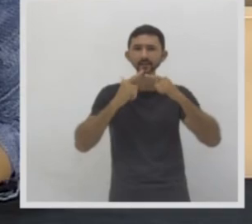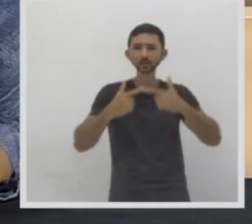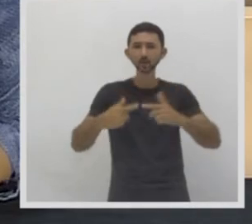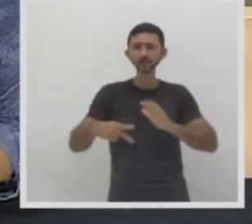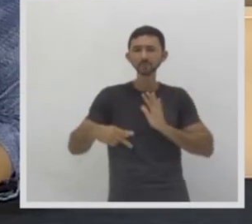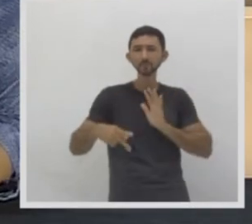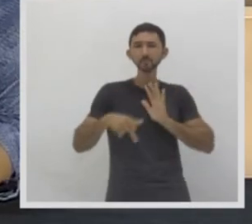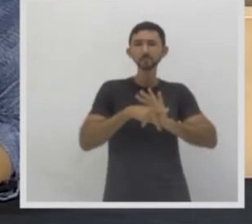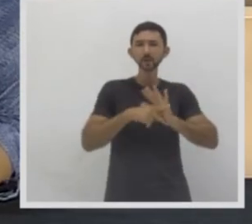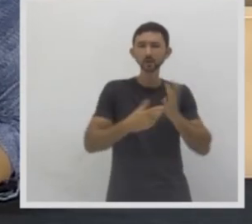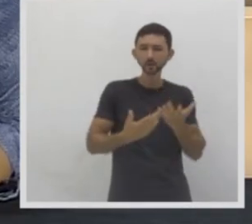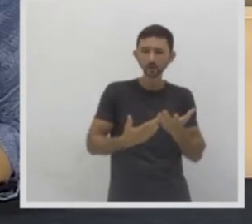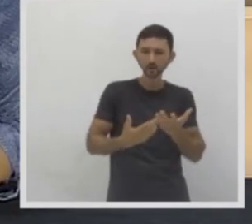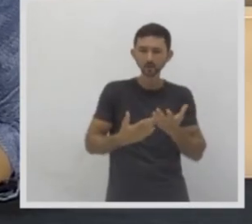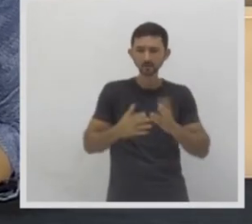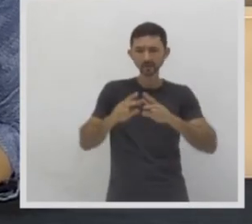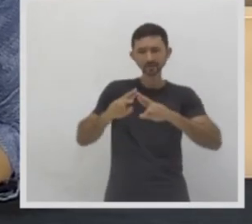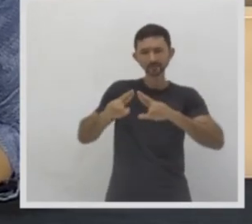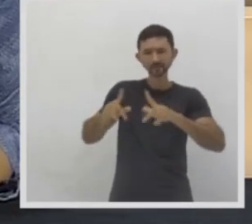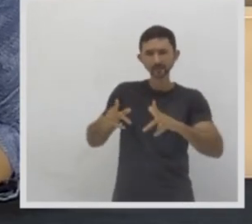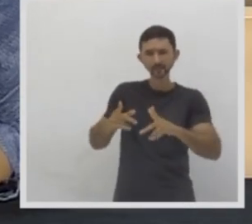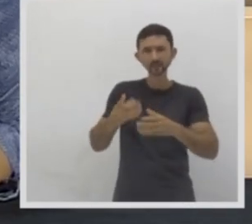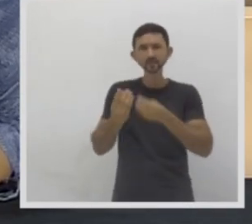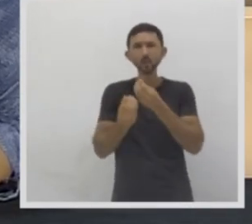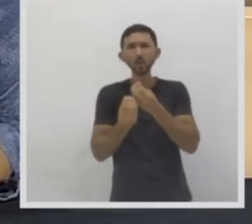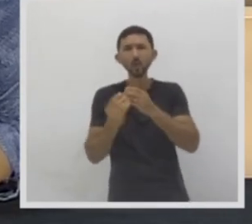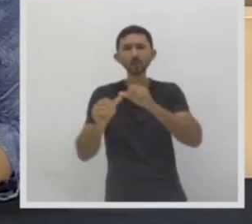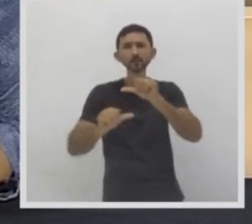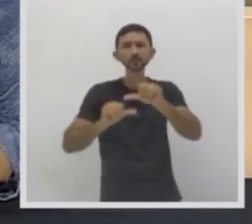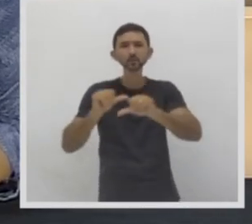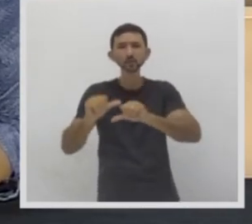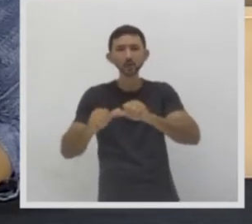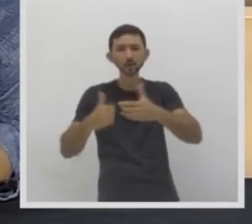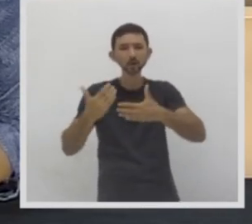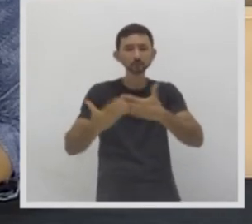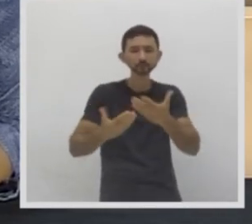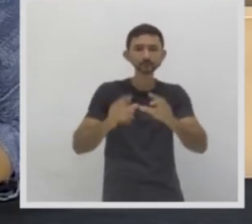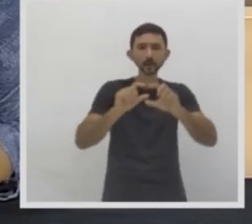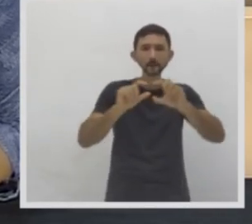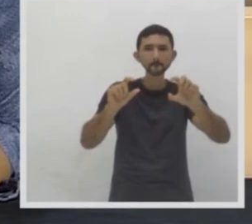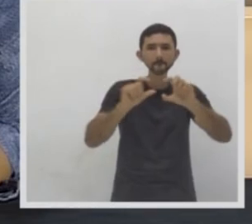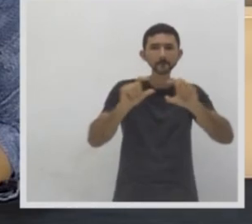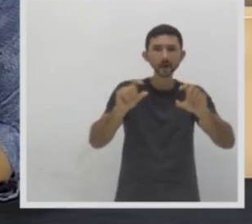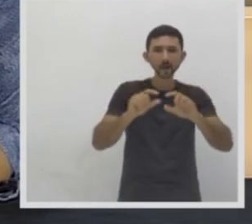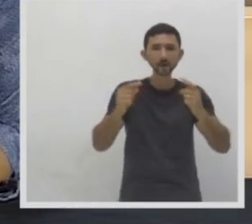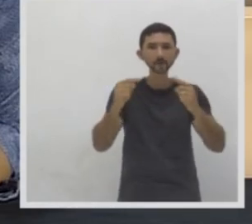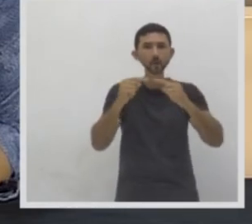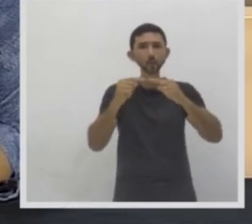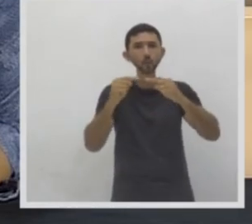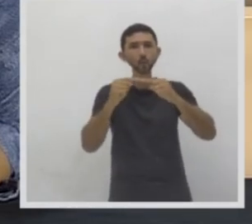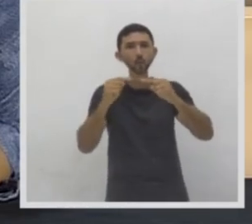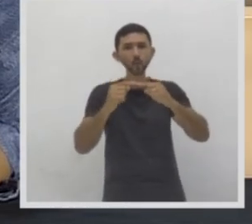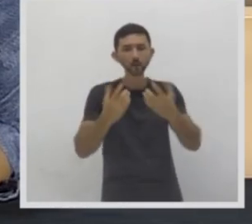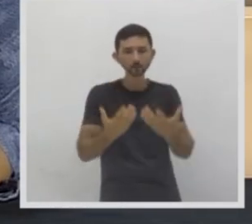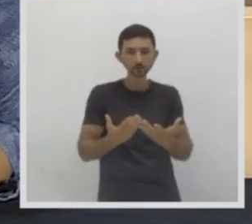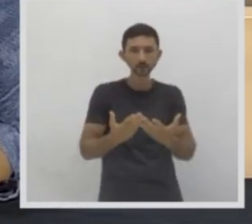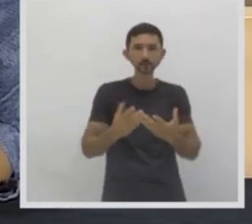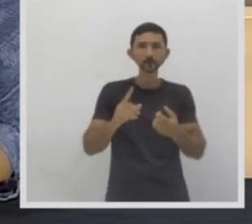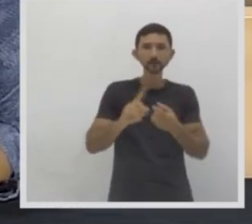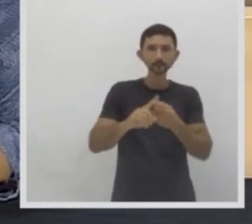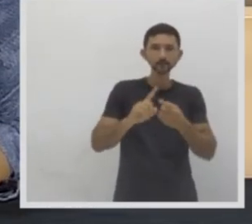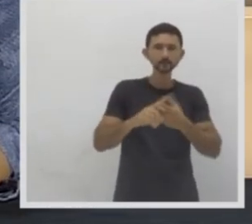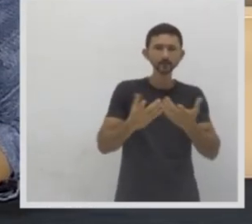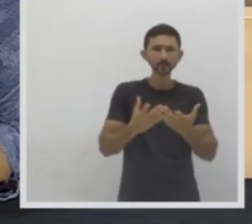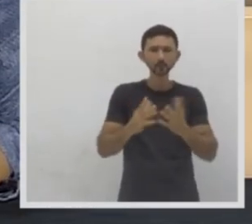ela é diferente, como ela se modifica, como as palavras elas vão concordar entre si e como